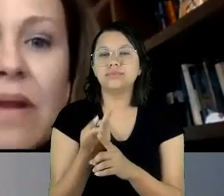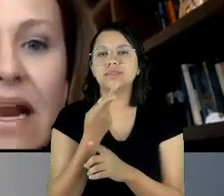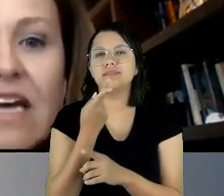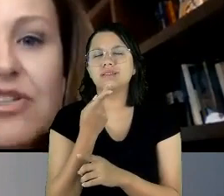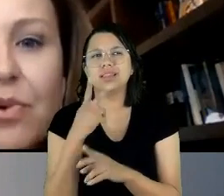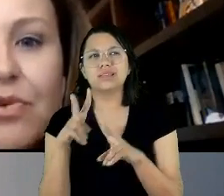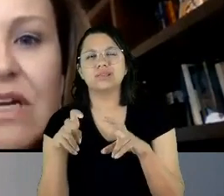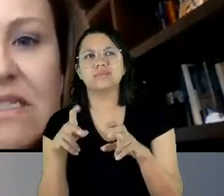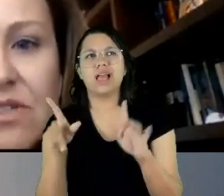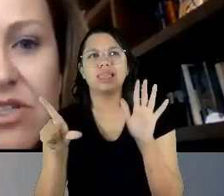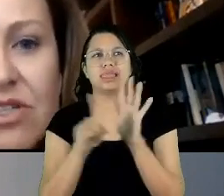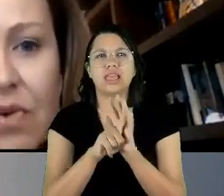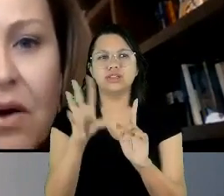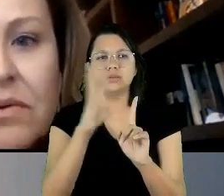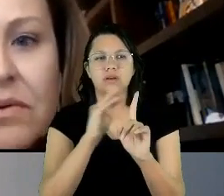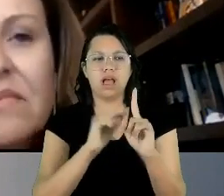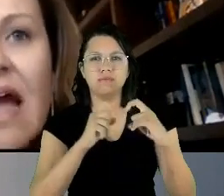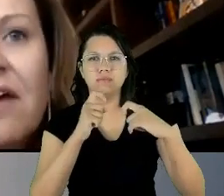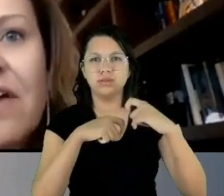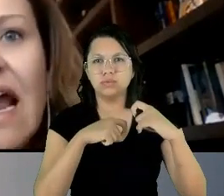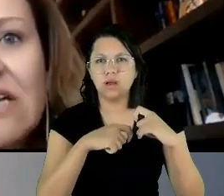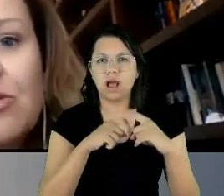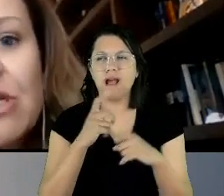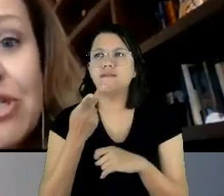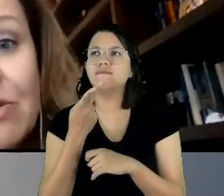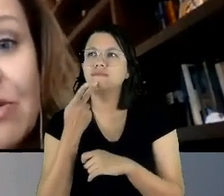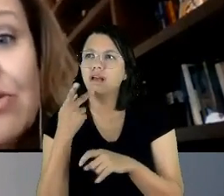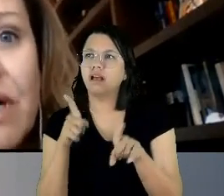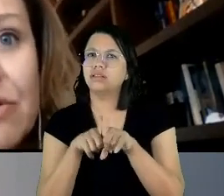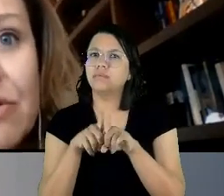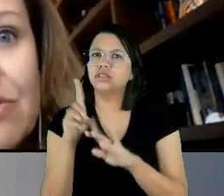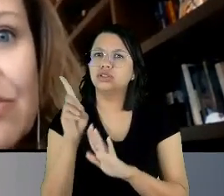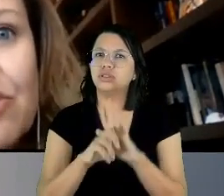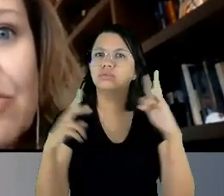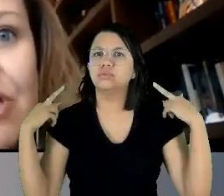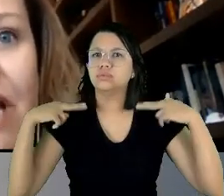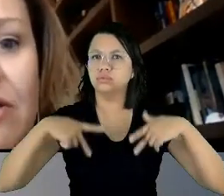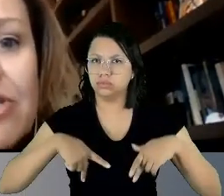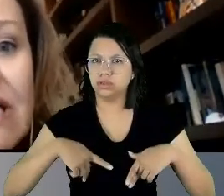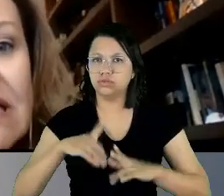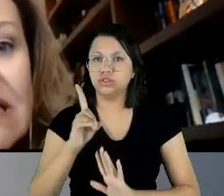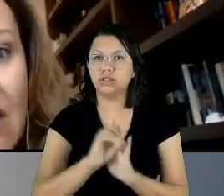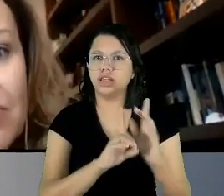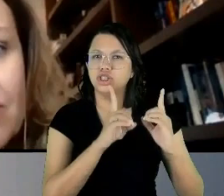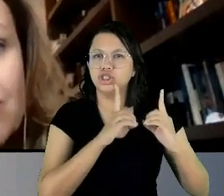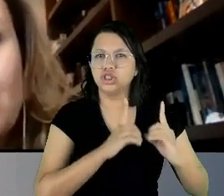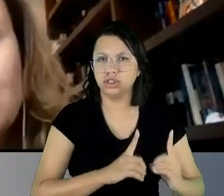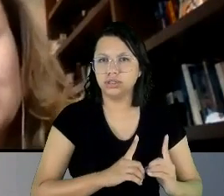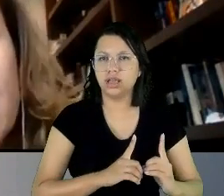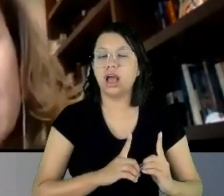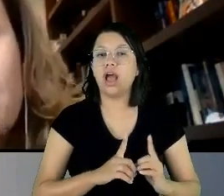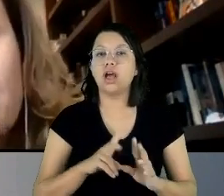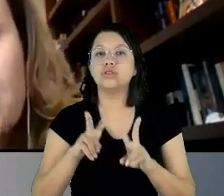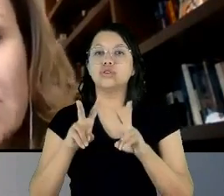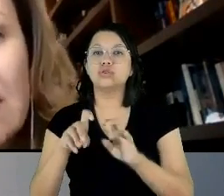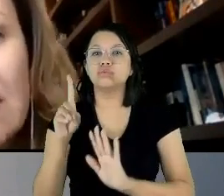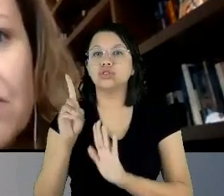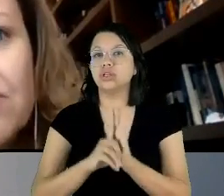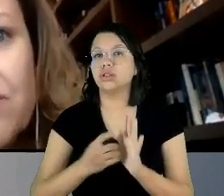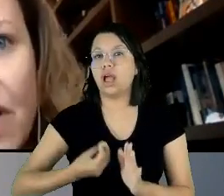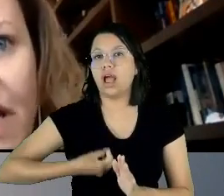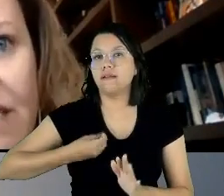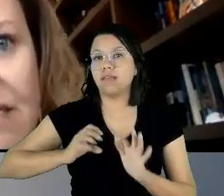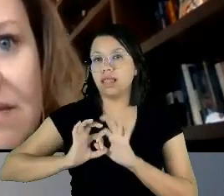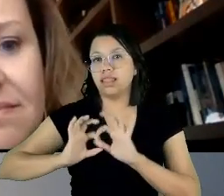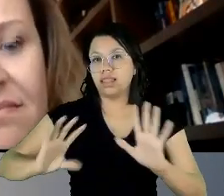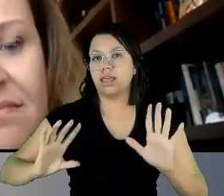Falar sobre a lei de importunação sexual é falar sobre direitos humanos, sobre o direito à dignidade e sobre o direito a uma vida livre